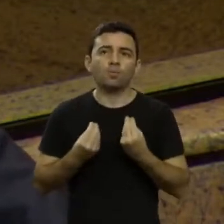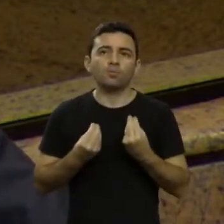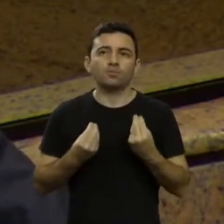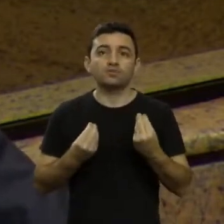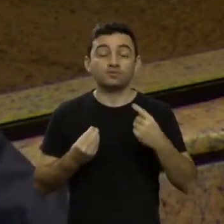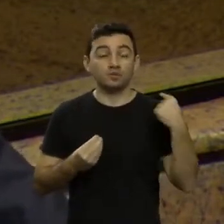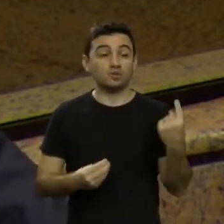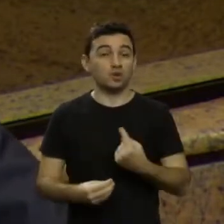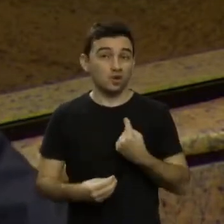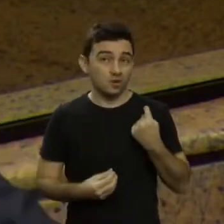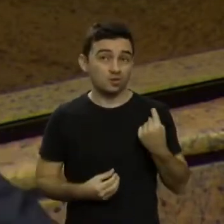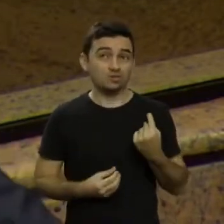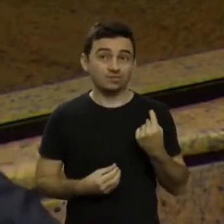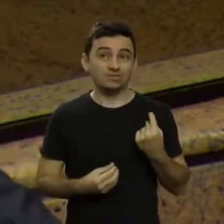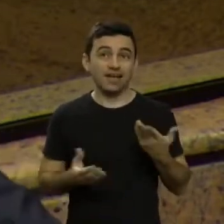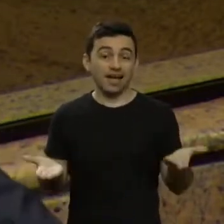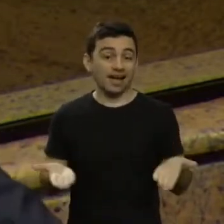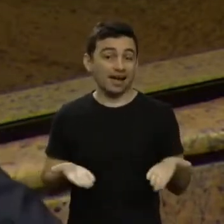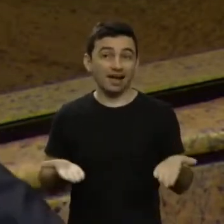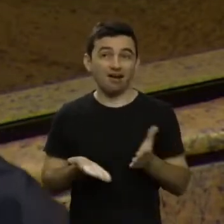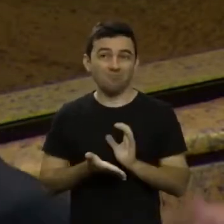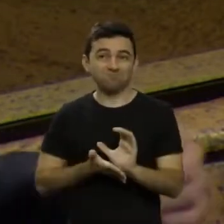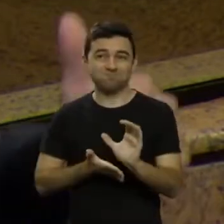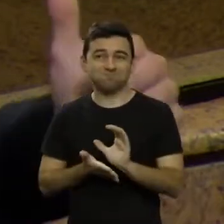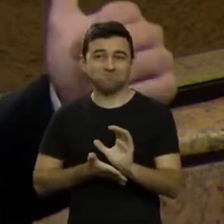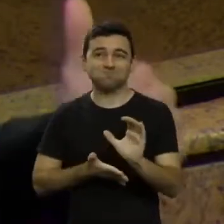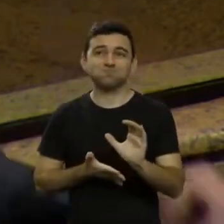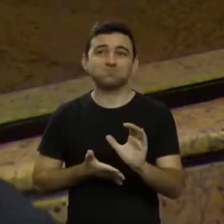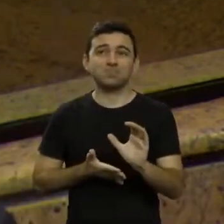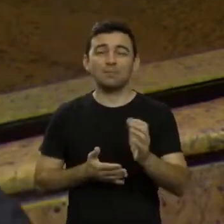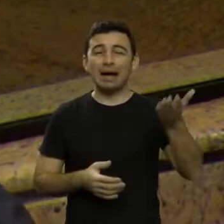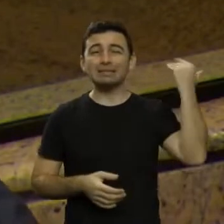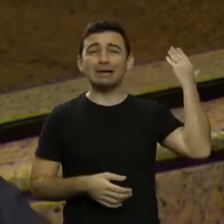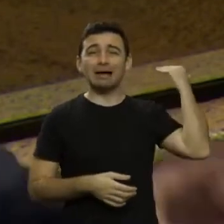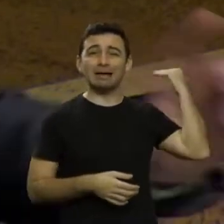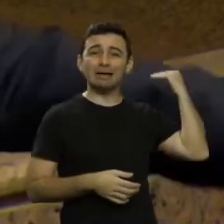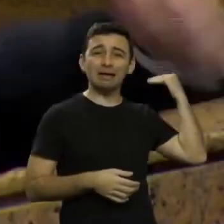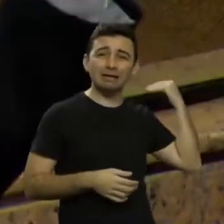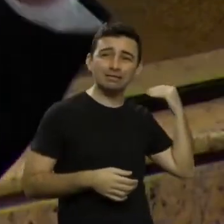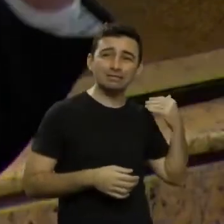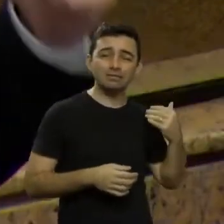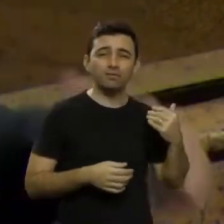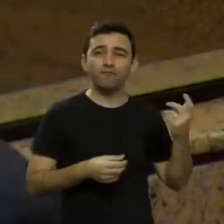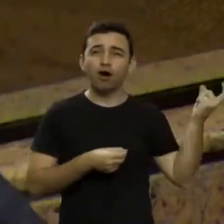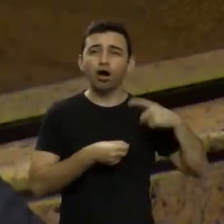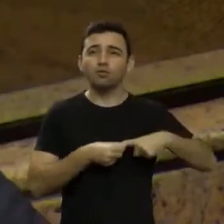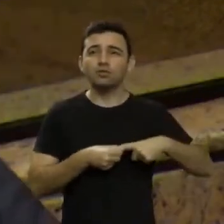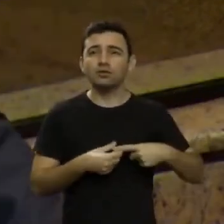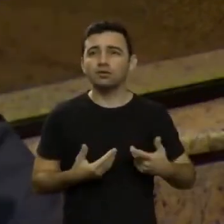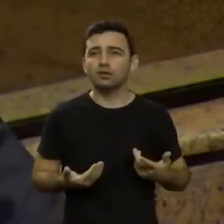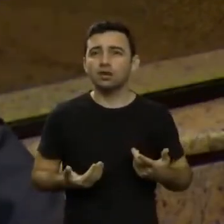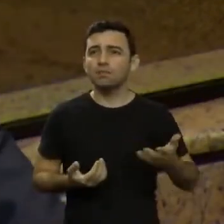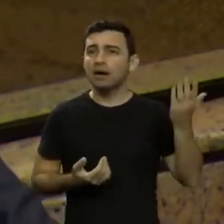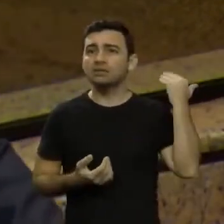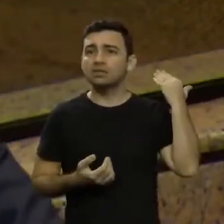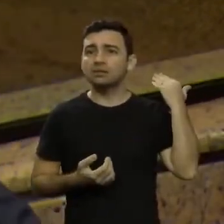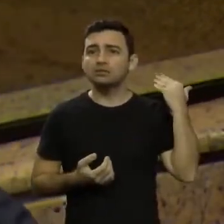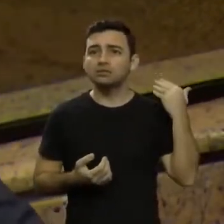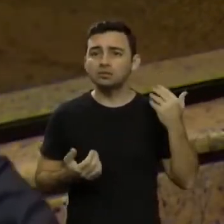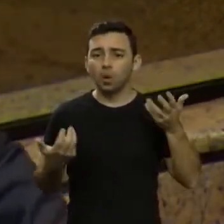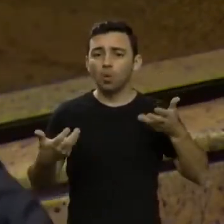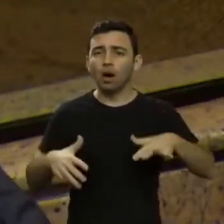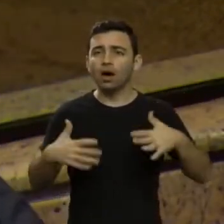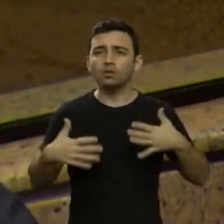agora vamos repassar um custo lá de trás, que lá atrás nós não